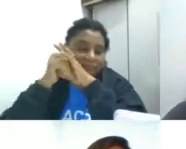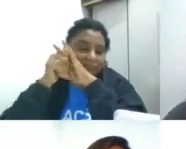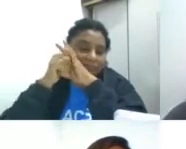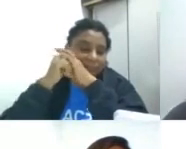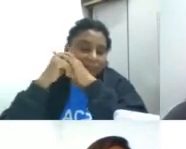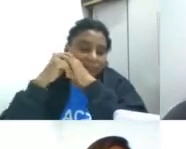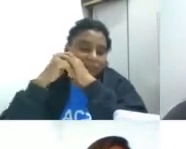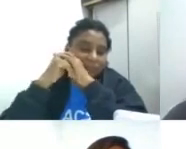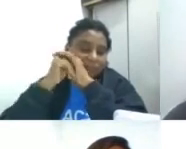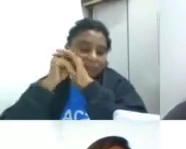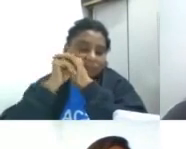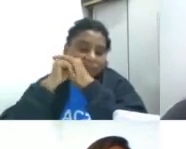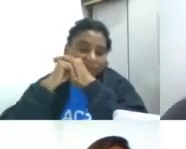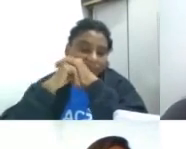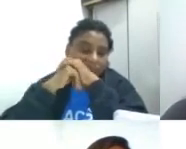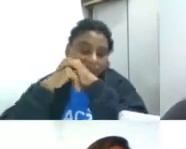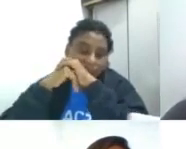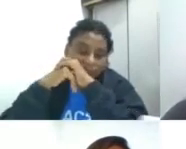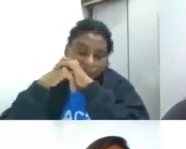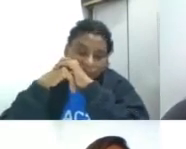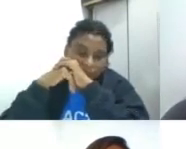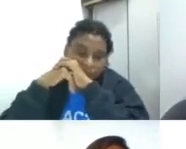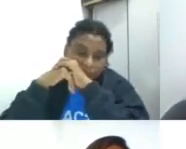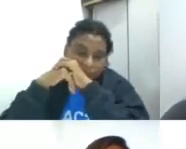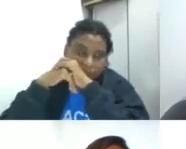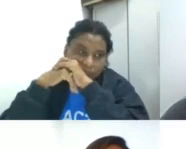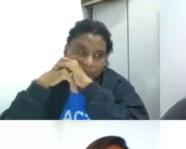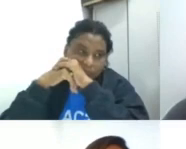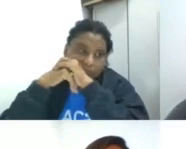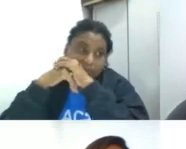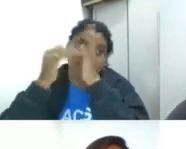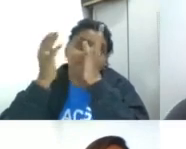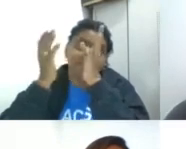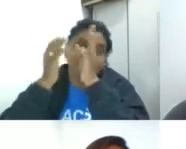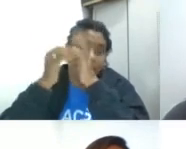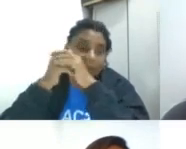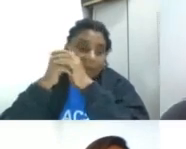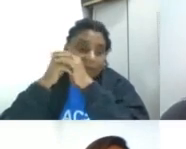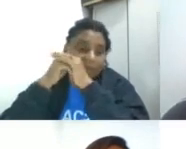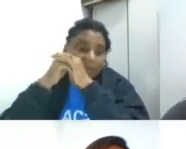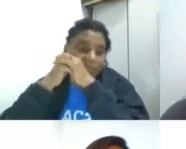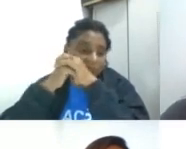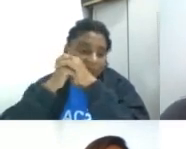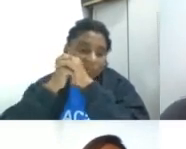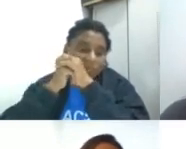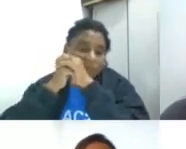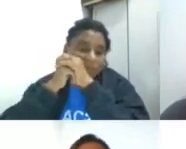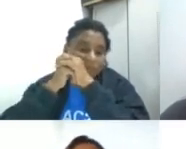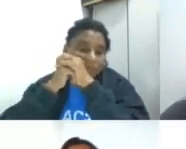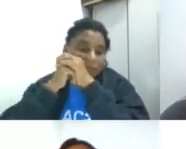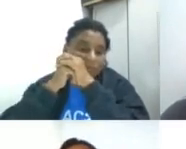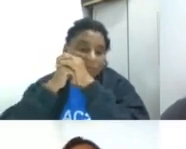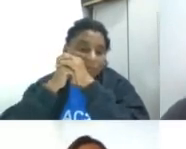a tuberculose é uma doença que já vem quebrando a busca ela já vem aparecendo em outras comadas da sociedade mas na maioria das vezes o paciente que tem